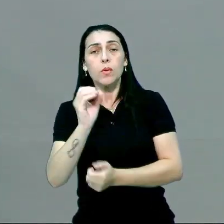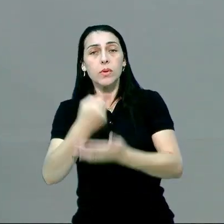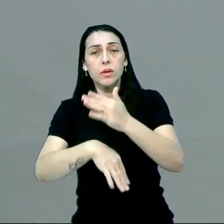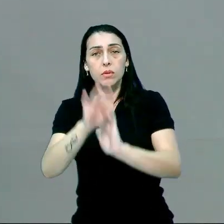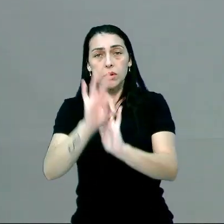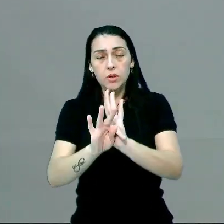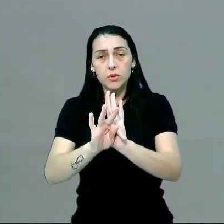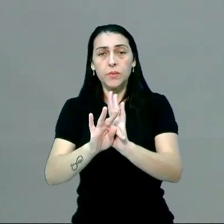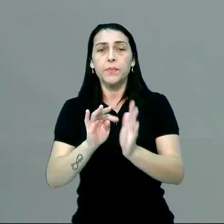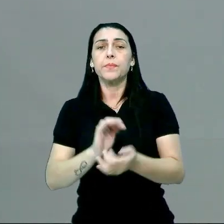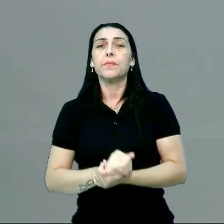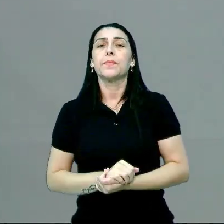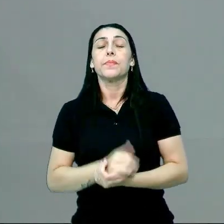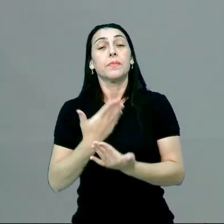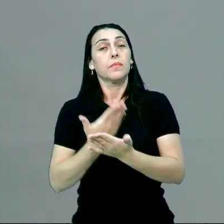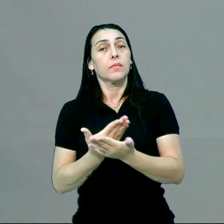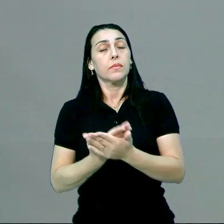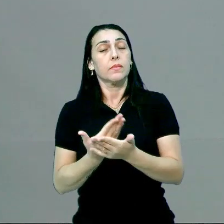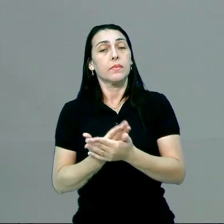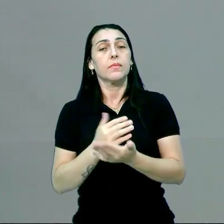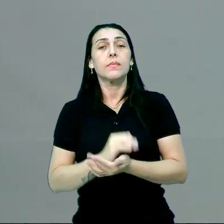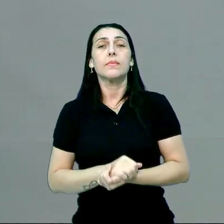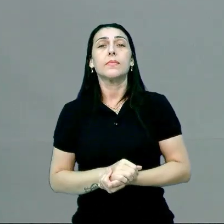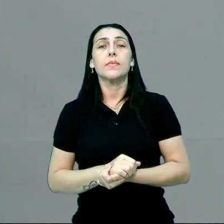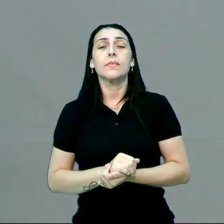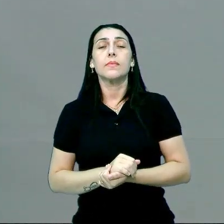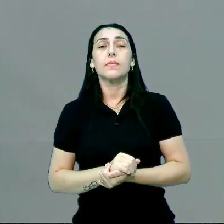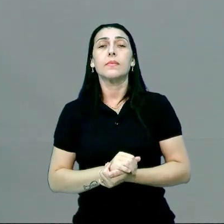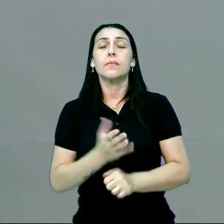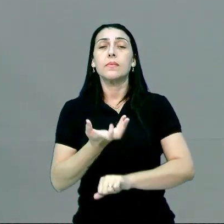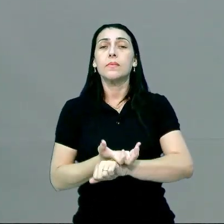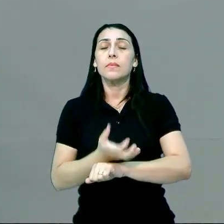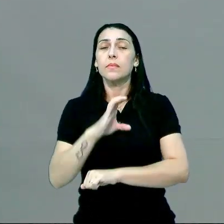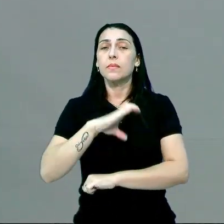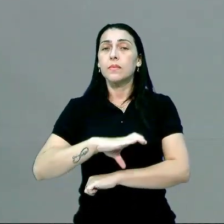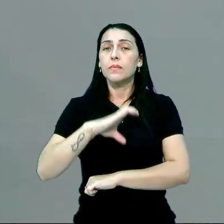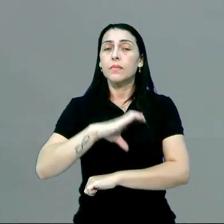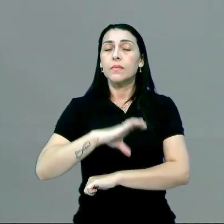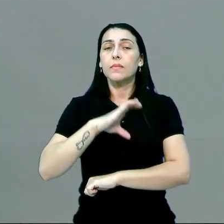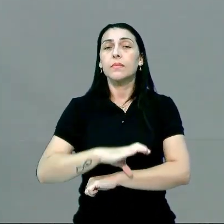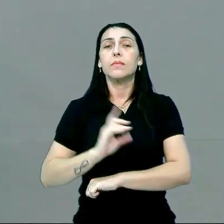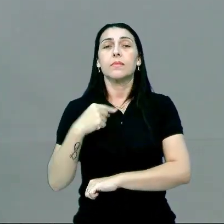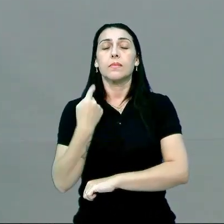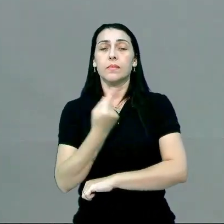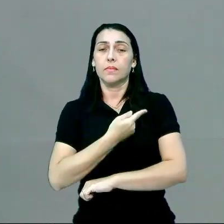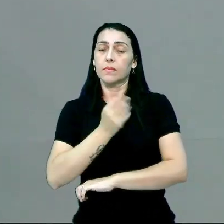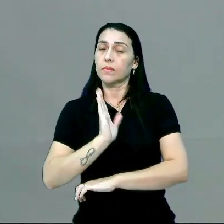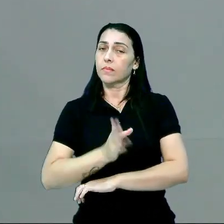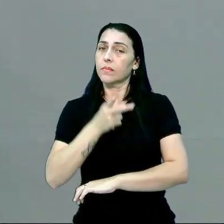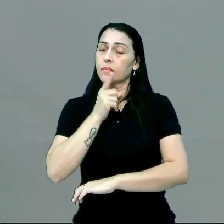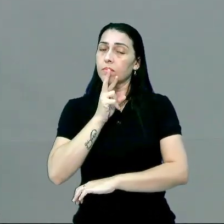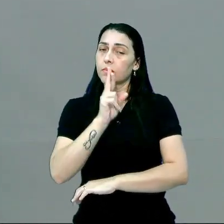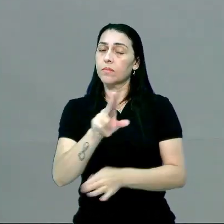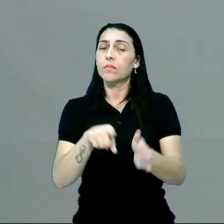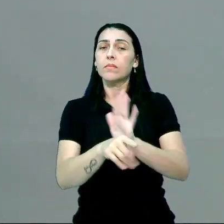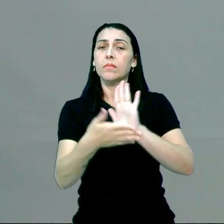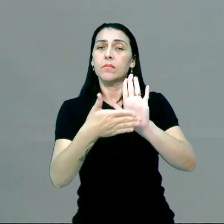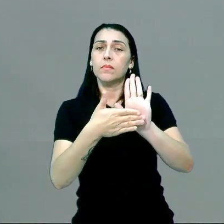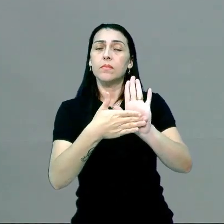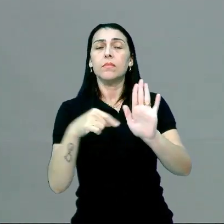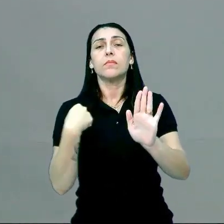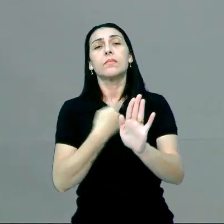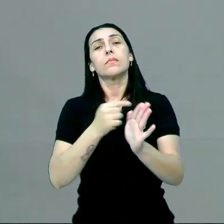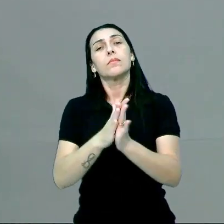do texto. E essa foi mais uma aula do componente curricular de língua portuguesa. Nós resolvemos uma questão proposta do